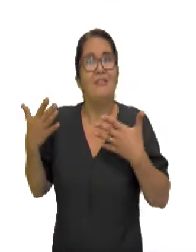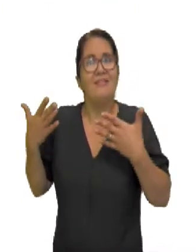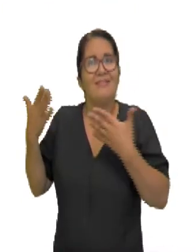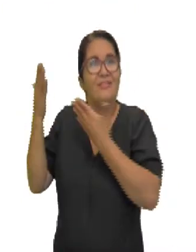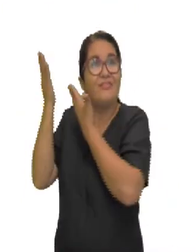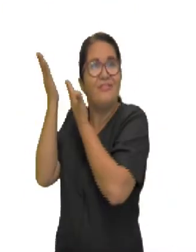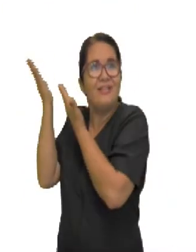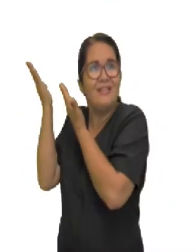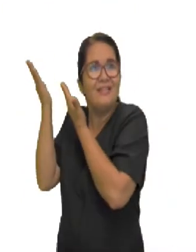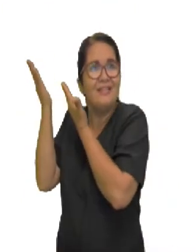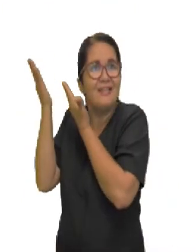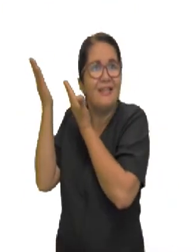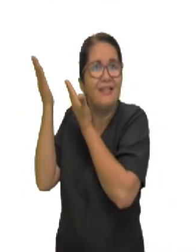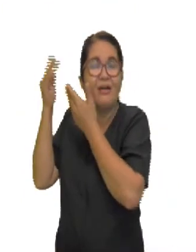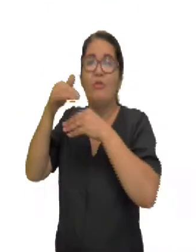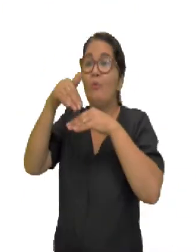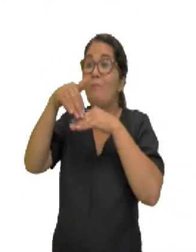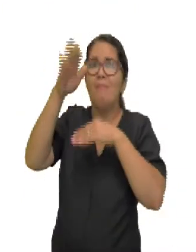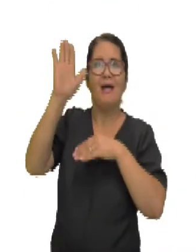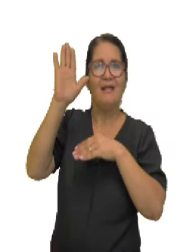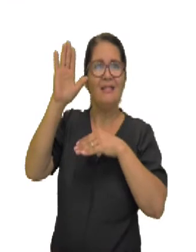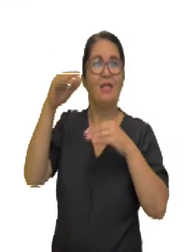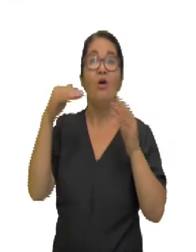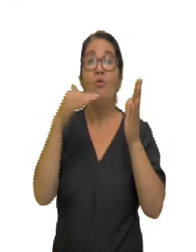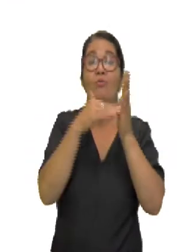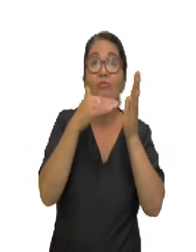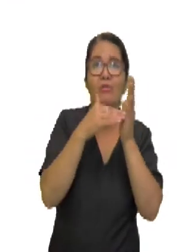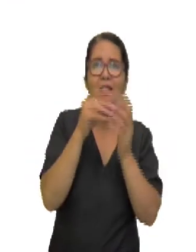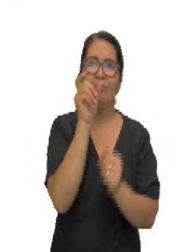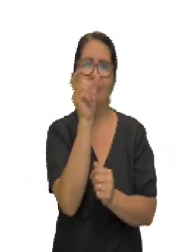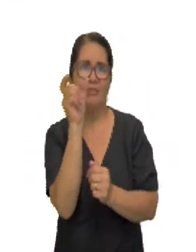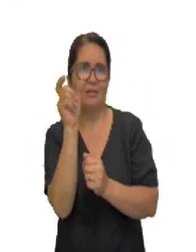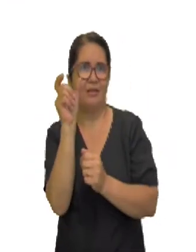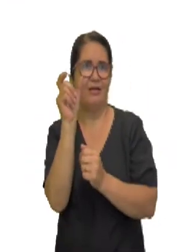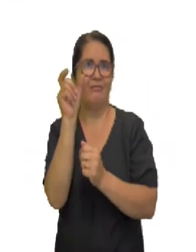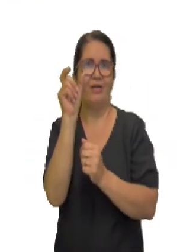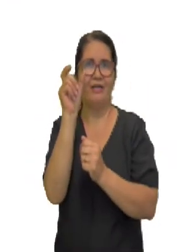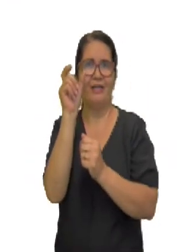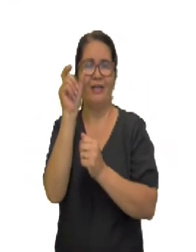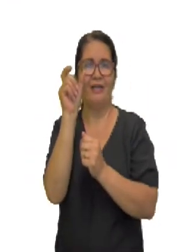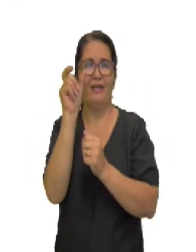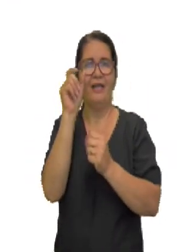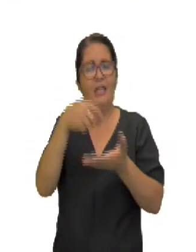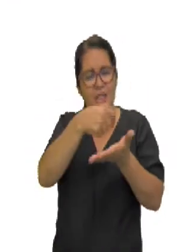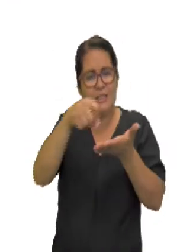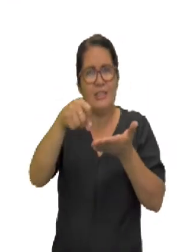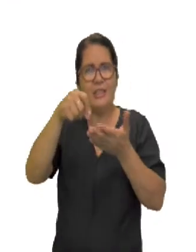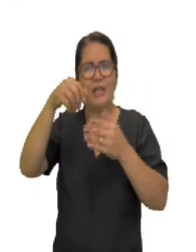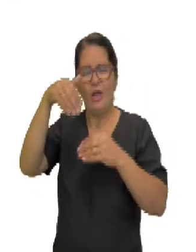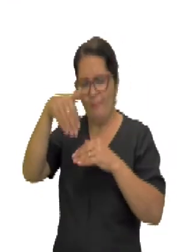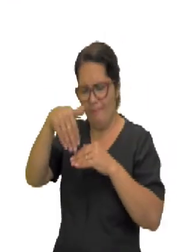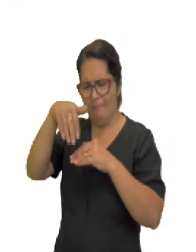Ela é constante, ó. Olha, observem. E aí prossegue, ó.